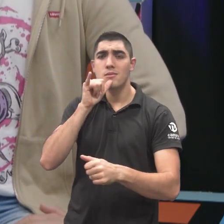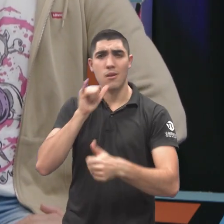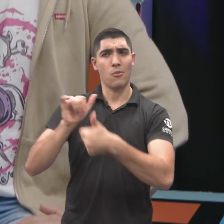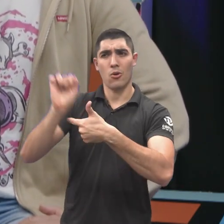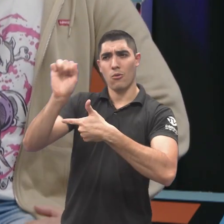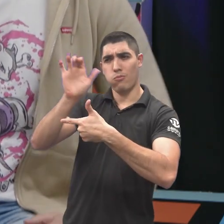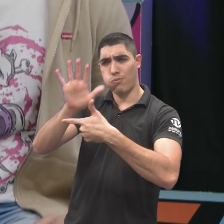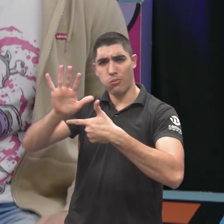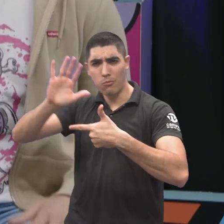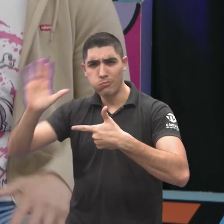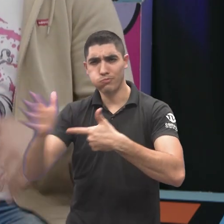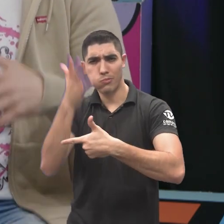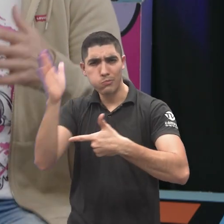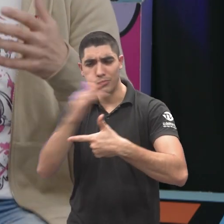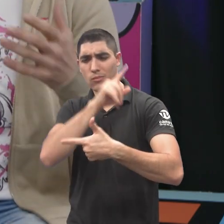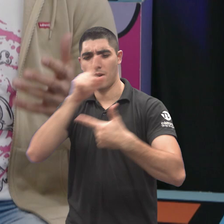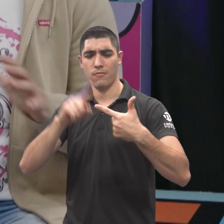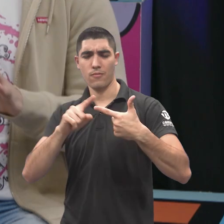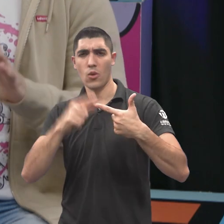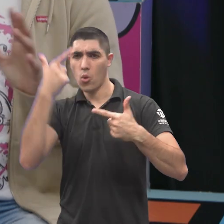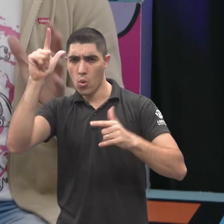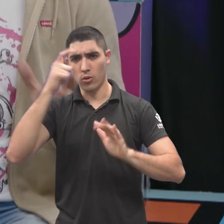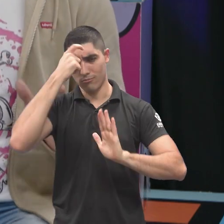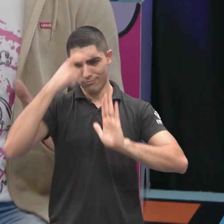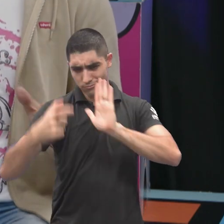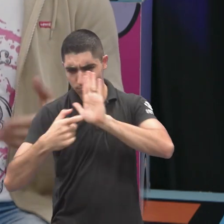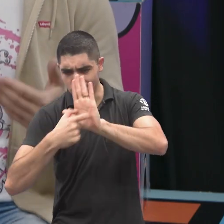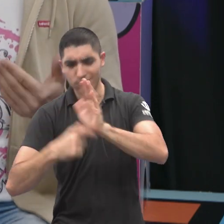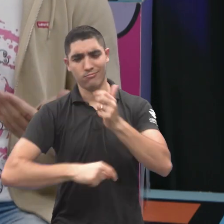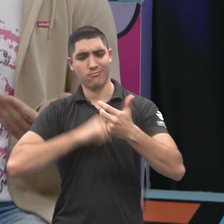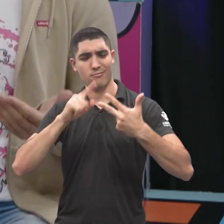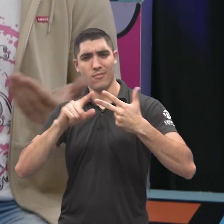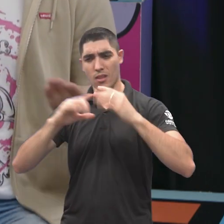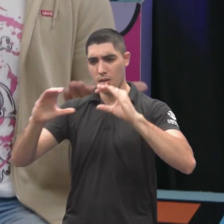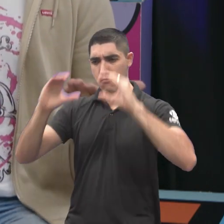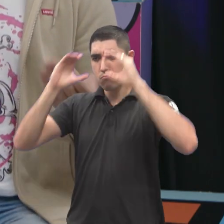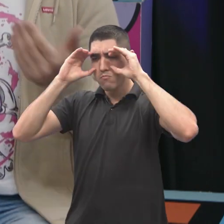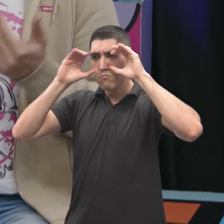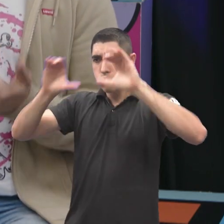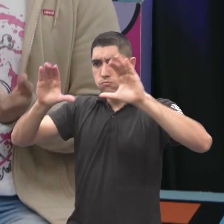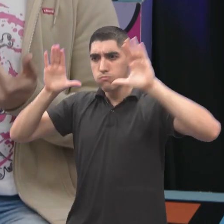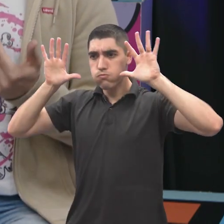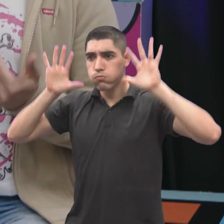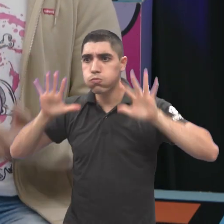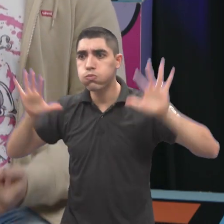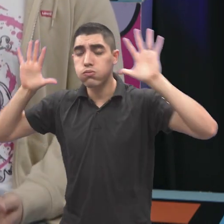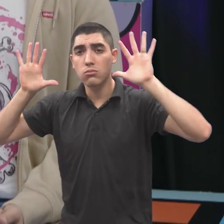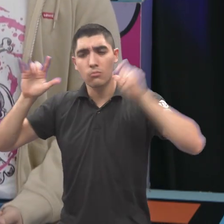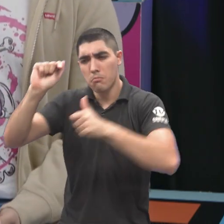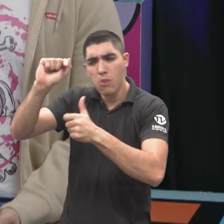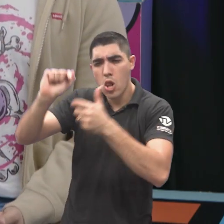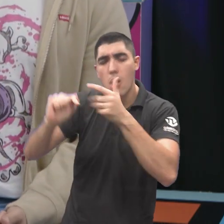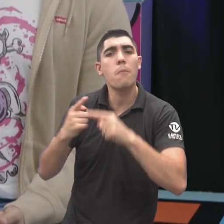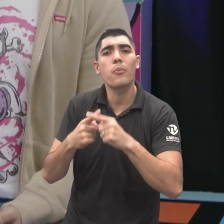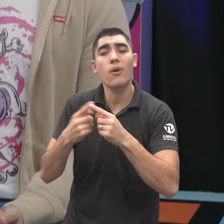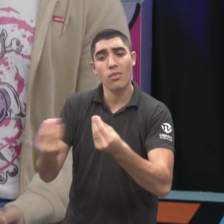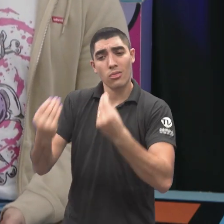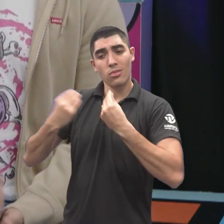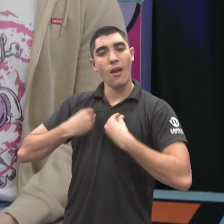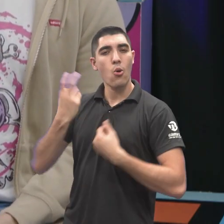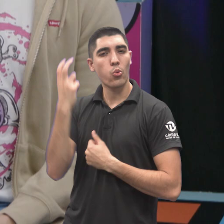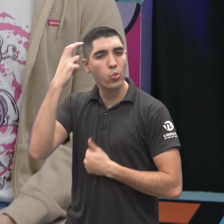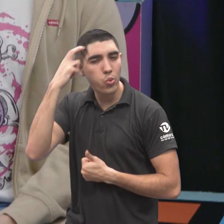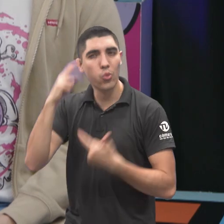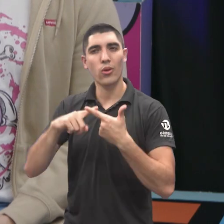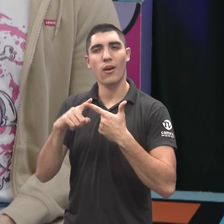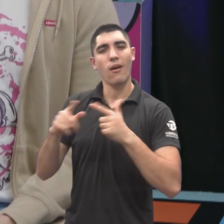é inteligência artificial, realidade aumentada, tudo isso trazendo novas formas do que da gente consumir cultura e entretenimento.